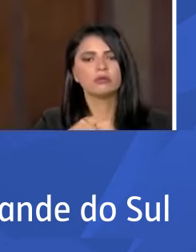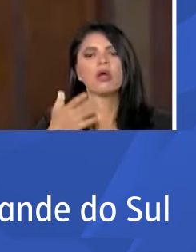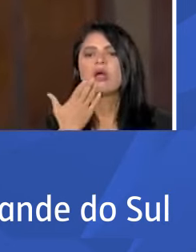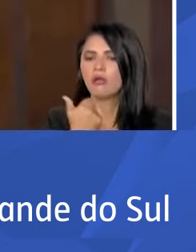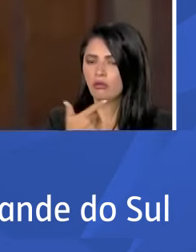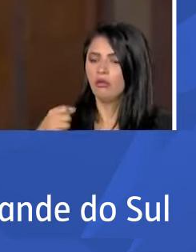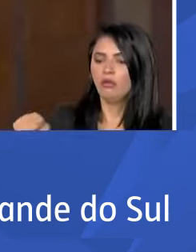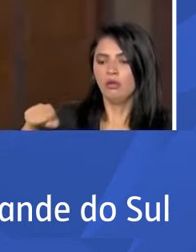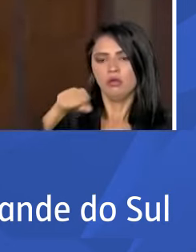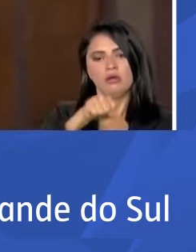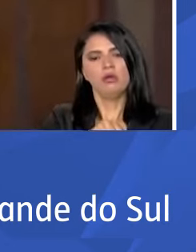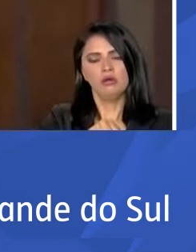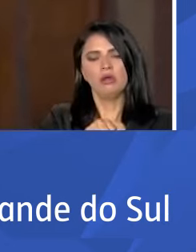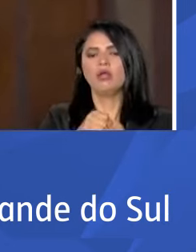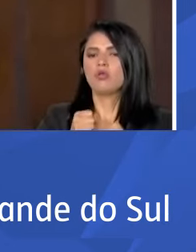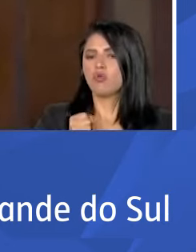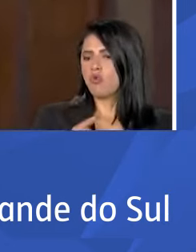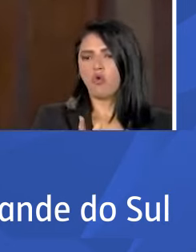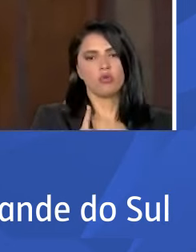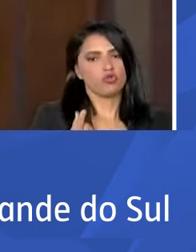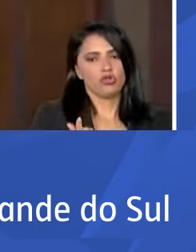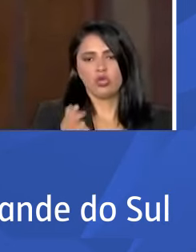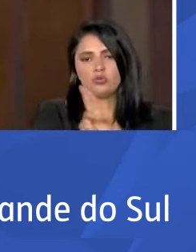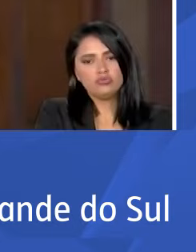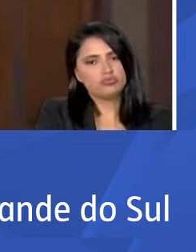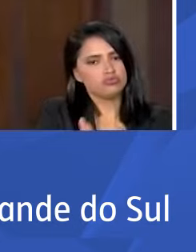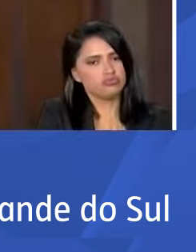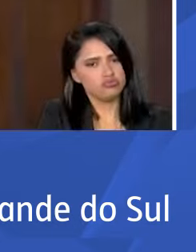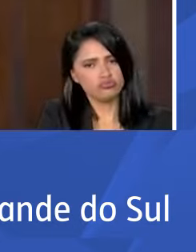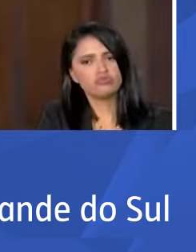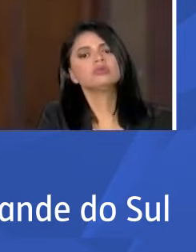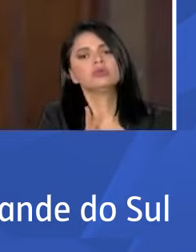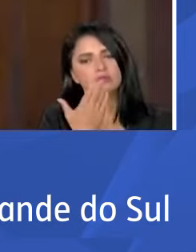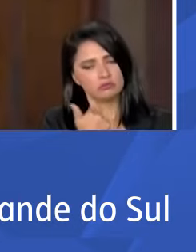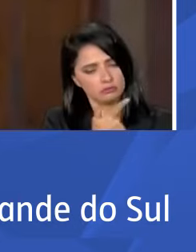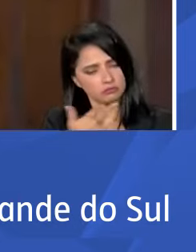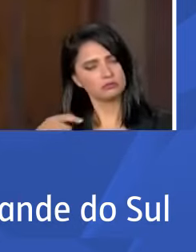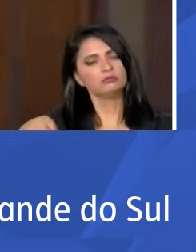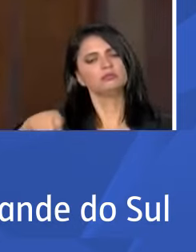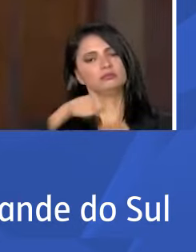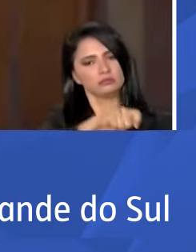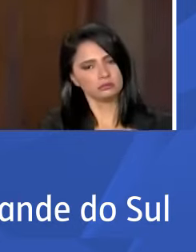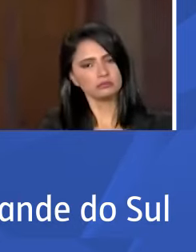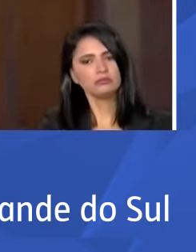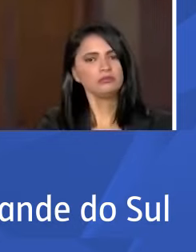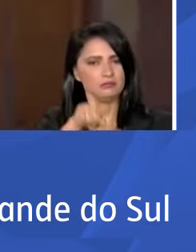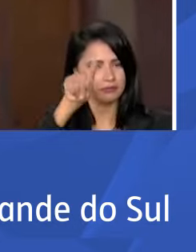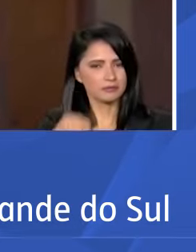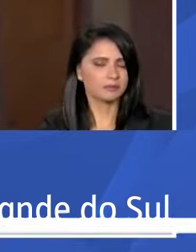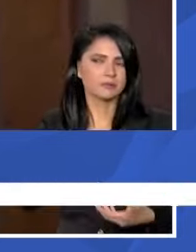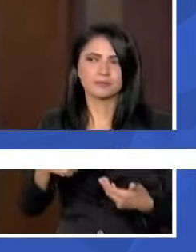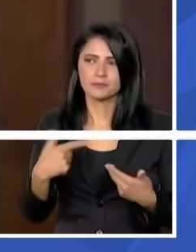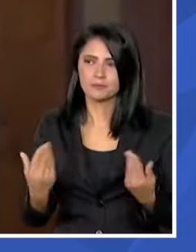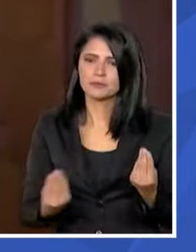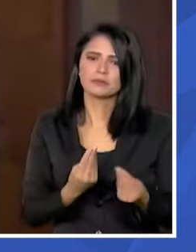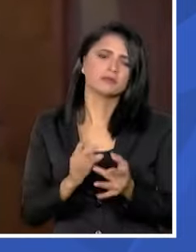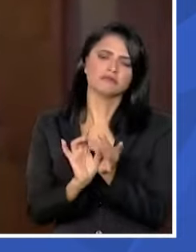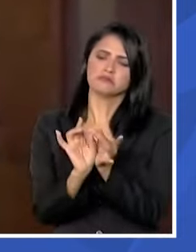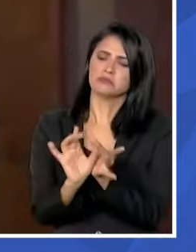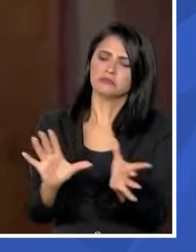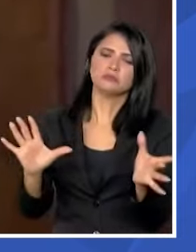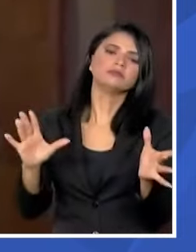básica, ele compra inteirinho esse recurso em cesta básica. Então, assim, ficou muito, muito à